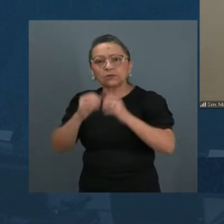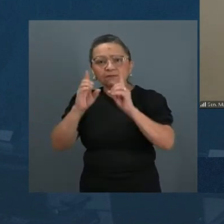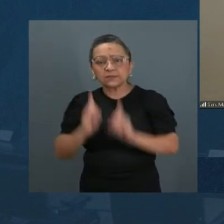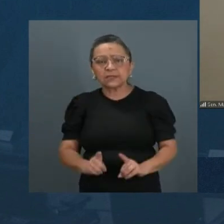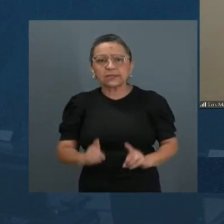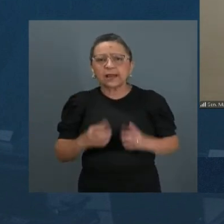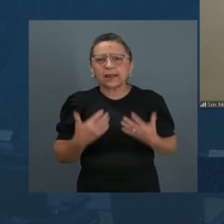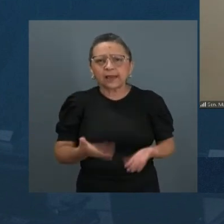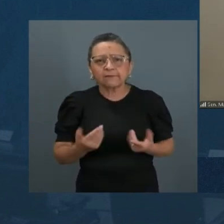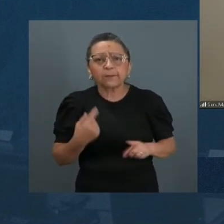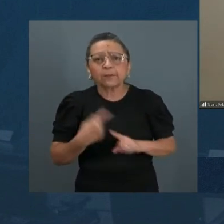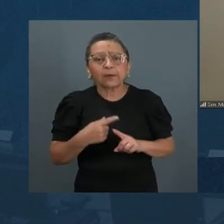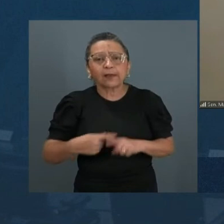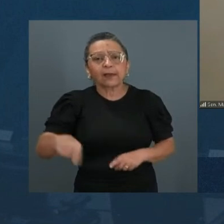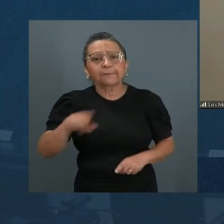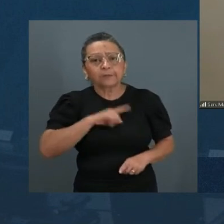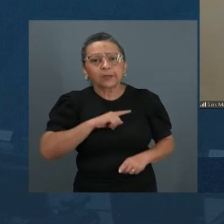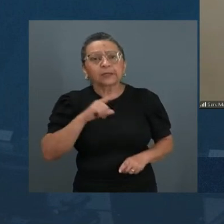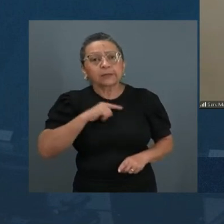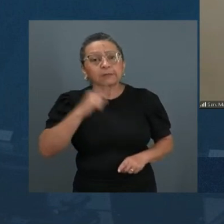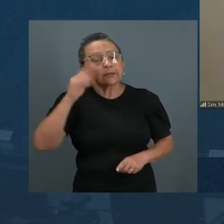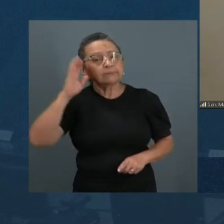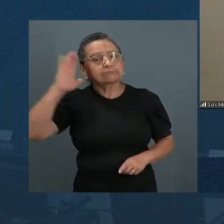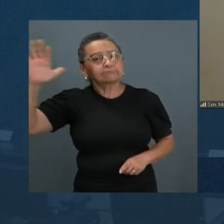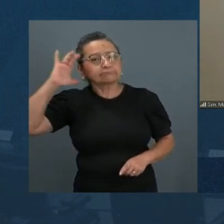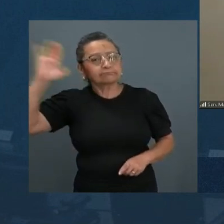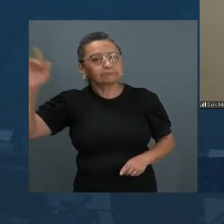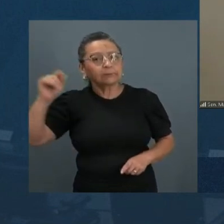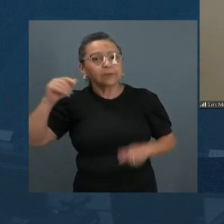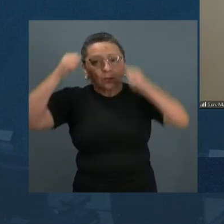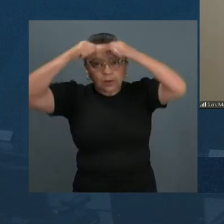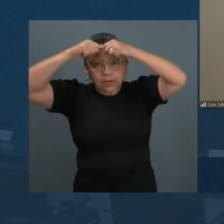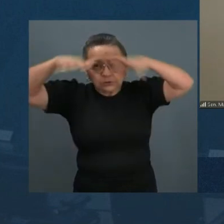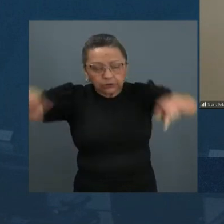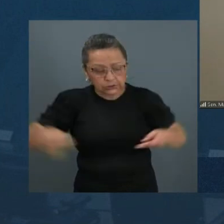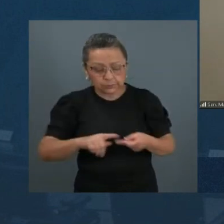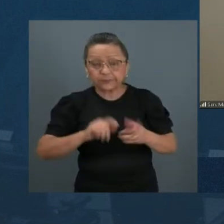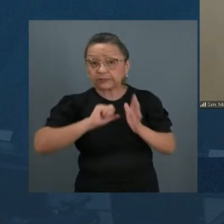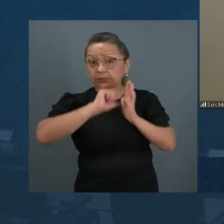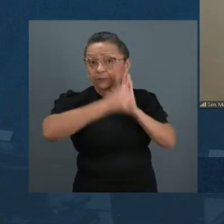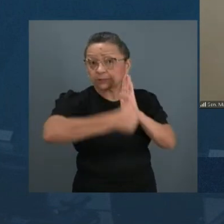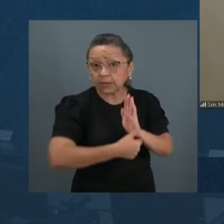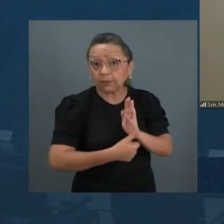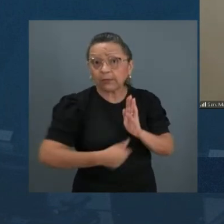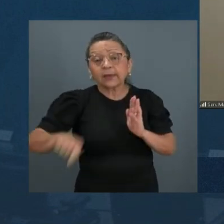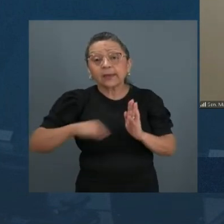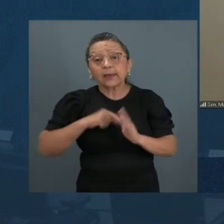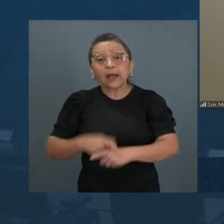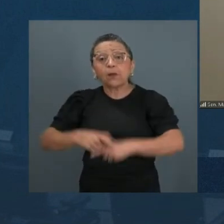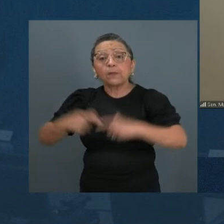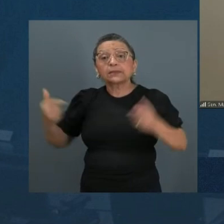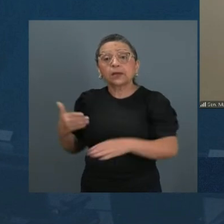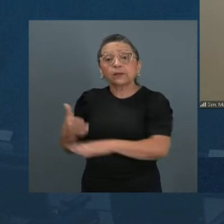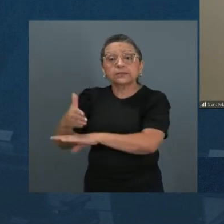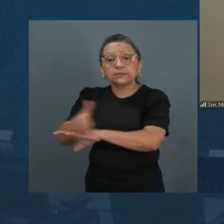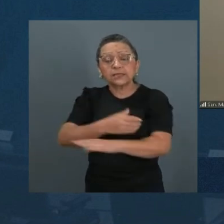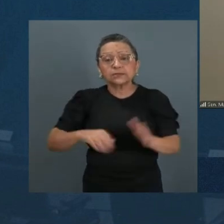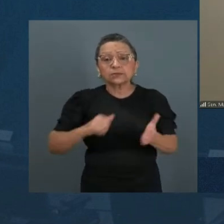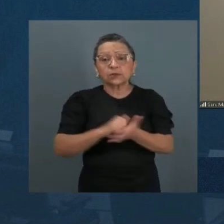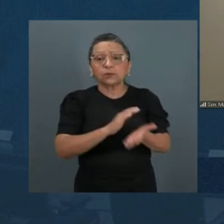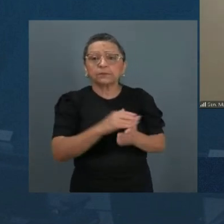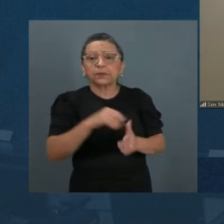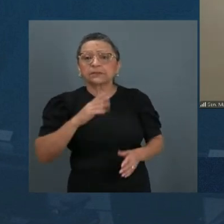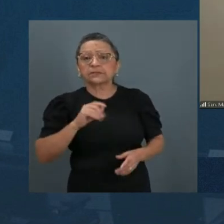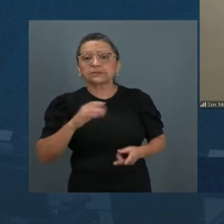deficiência leve, porque a gente tem que imaginar o autismo, a síndrome de Down, e ampliar o acesso ao BPC,